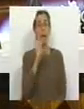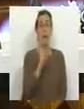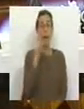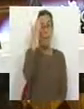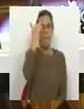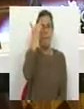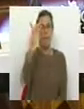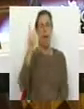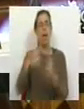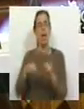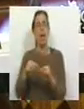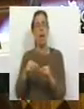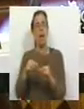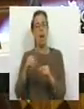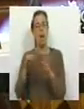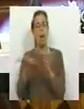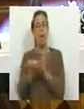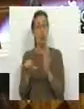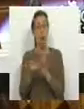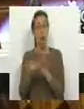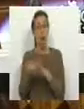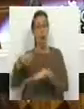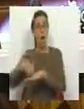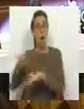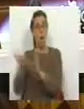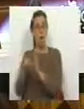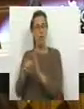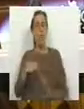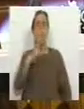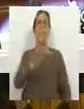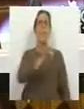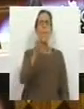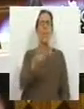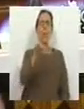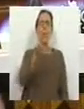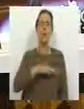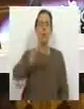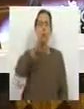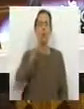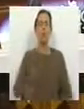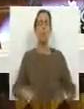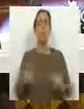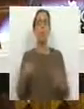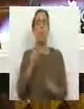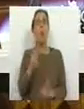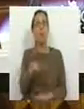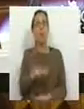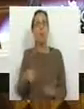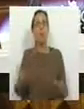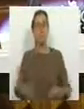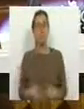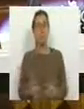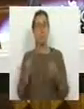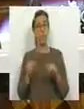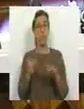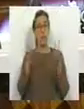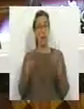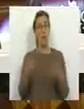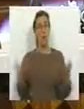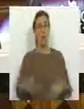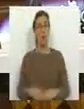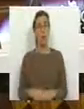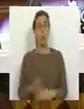RTP Madeira e do posto emissor do Funchal, e a pergunta que eu lhe faço, Sr. Ministro, é qual é o ponto de situação deste